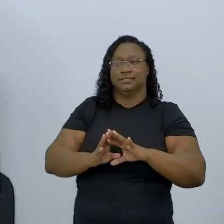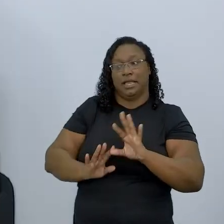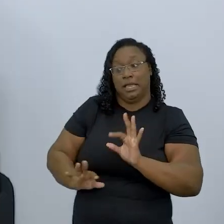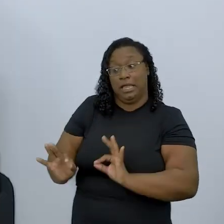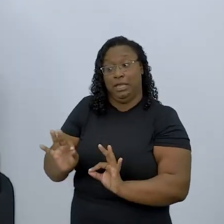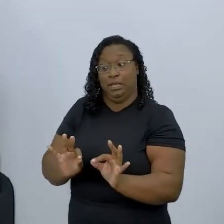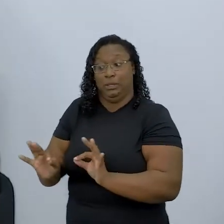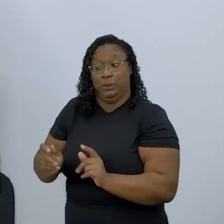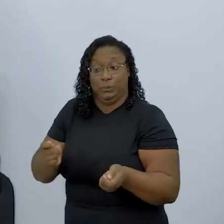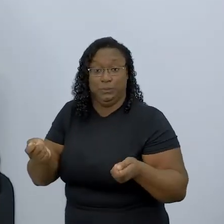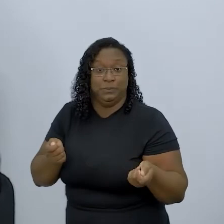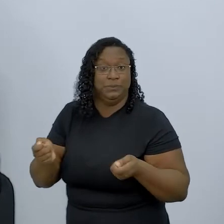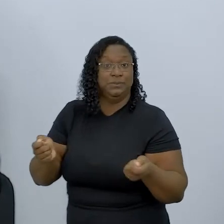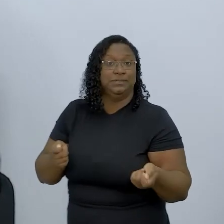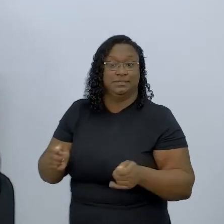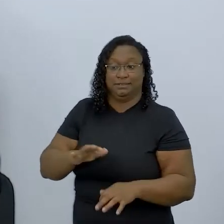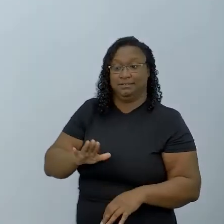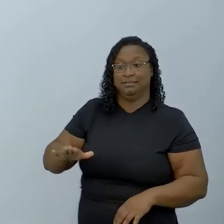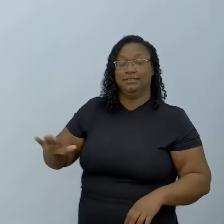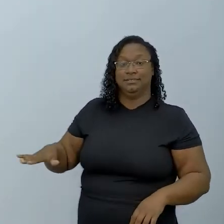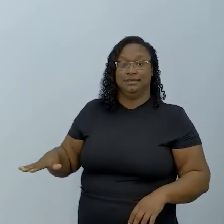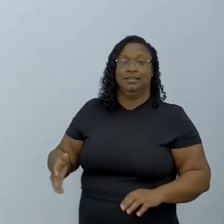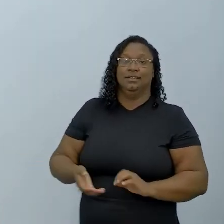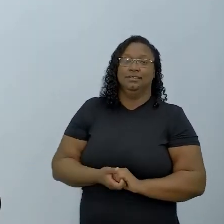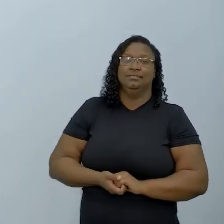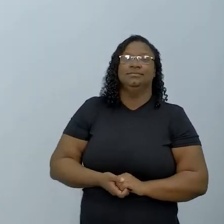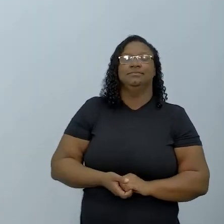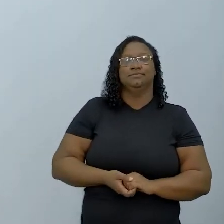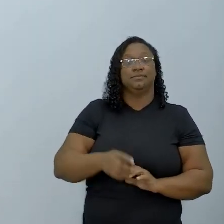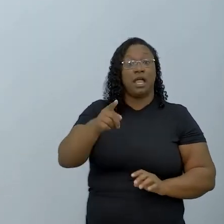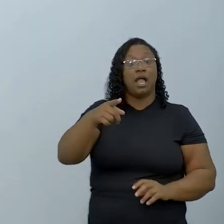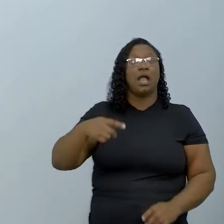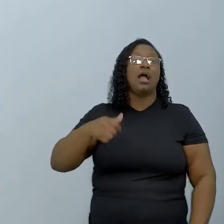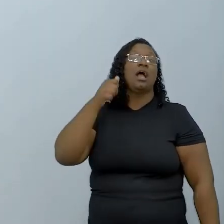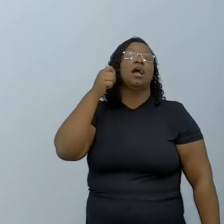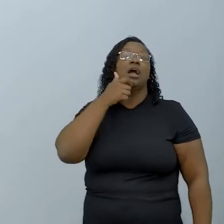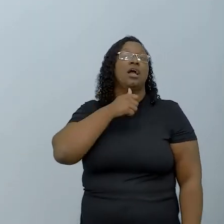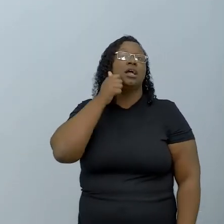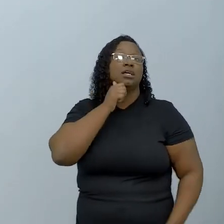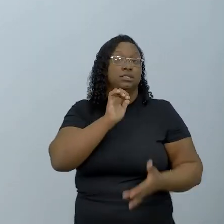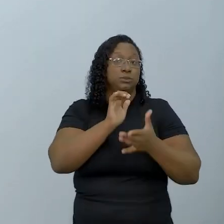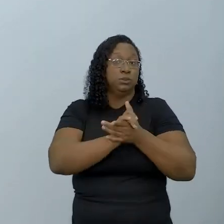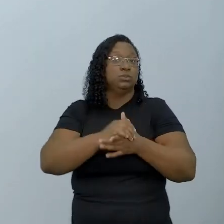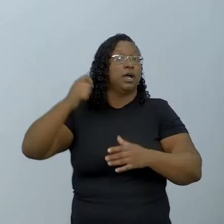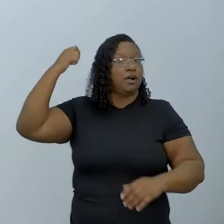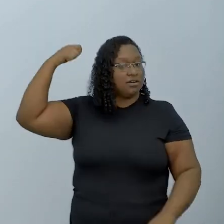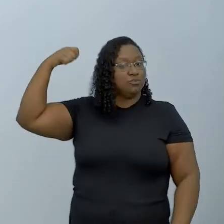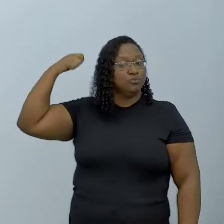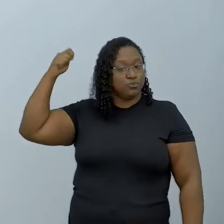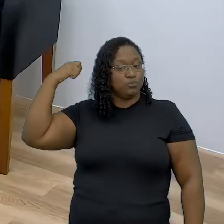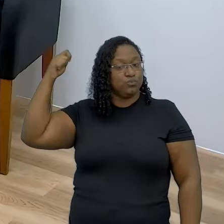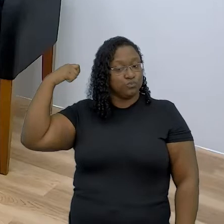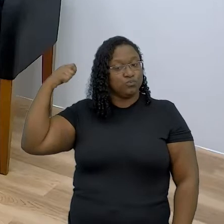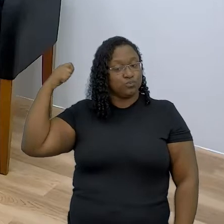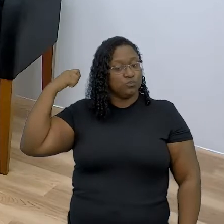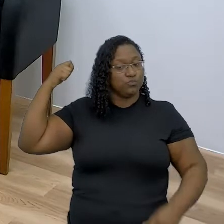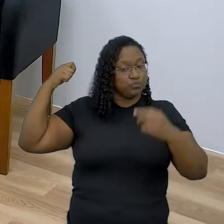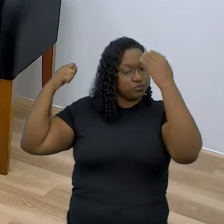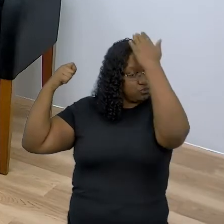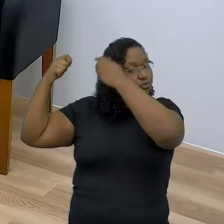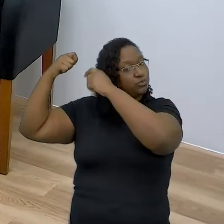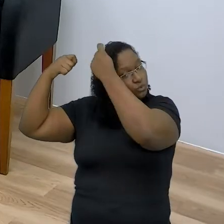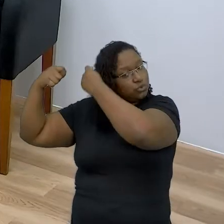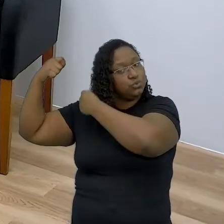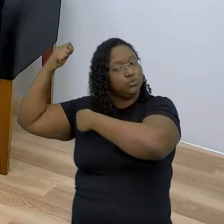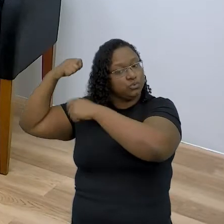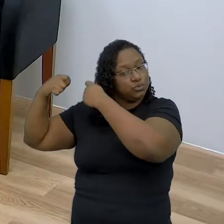porque é friozinho. Frio. É muito bom. Secador de cabelo, porque minha esposa, ela trabalha. O salão dela também é na residência, está